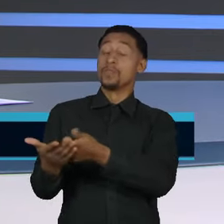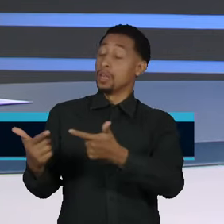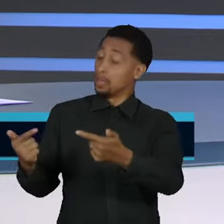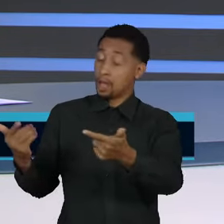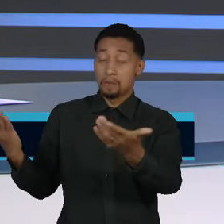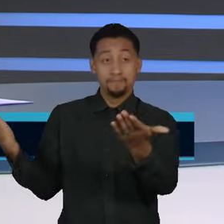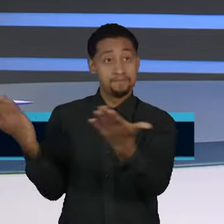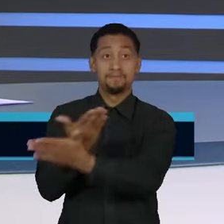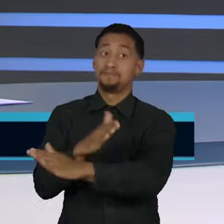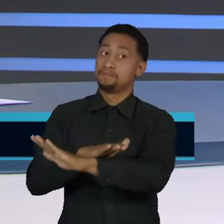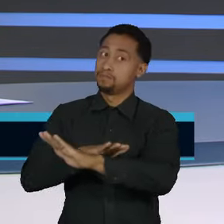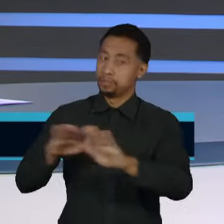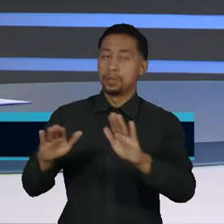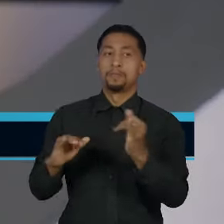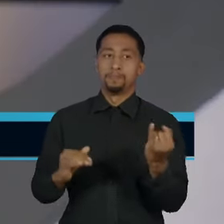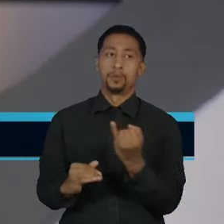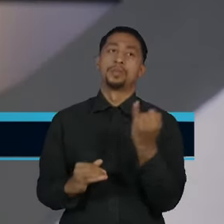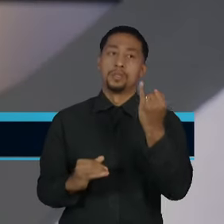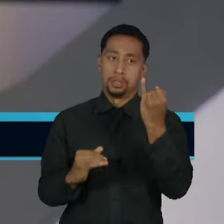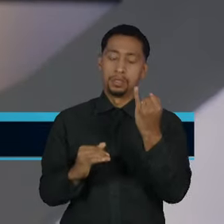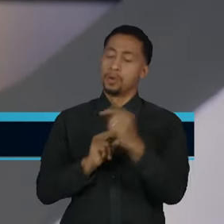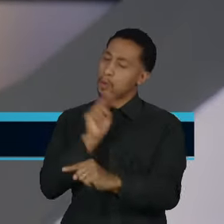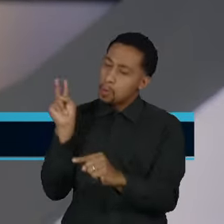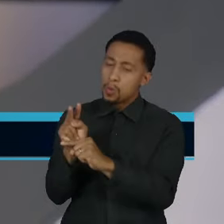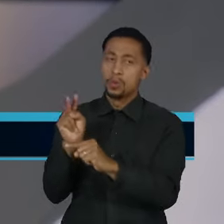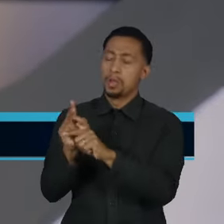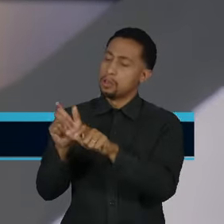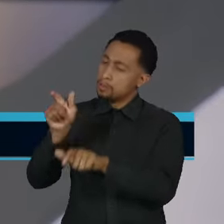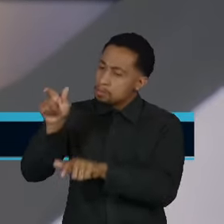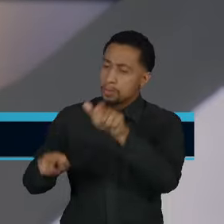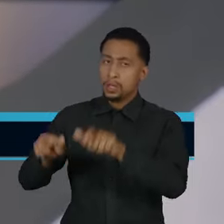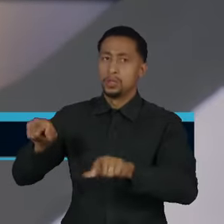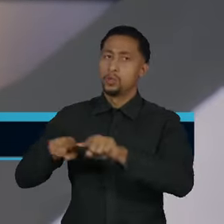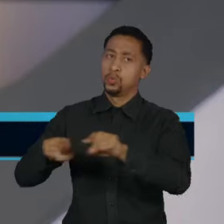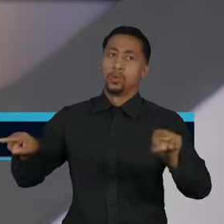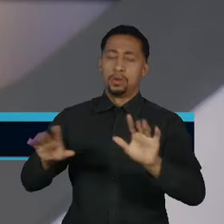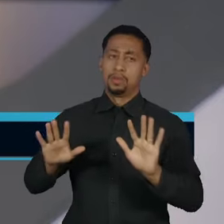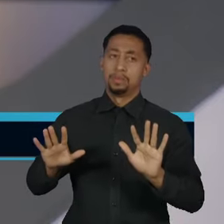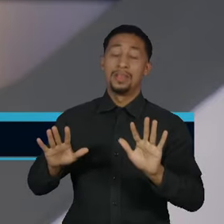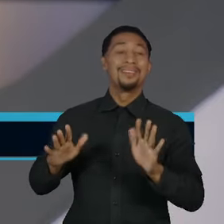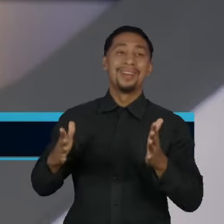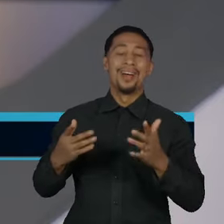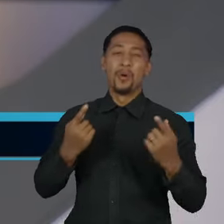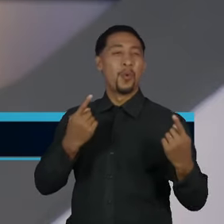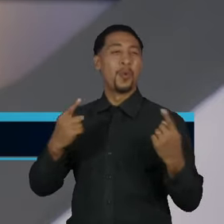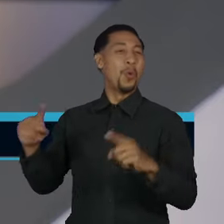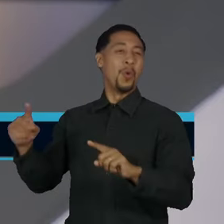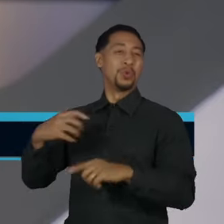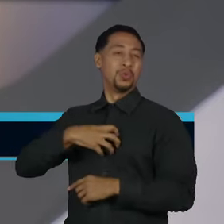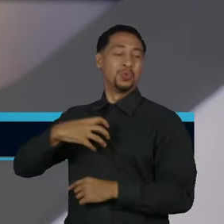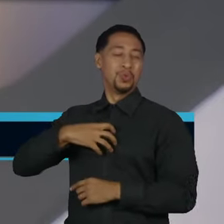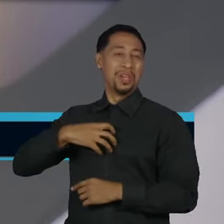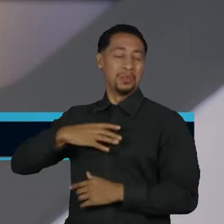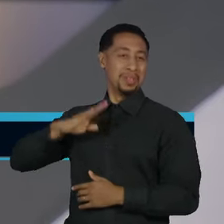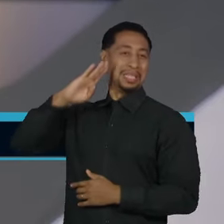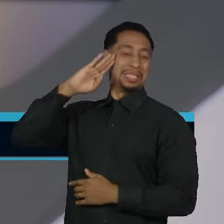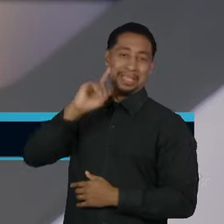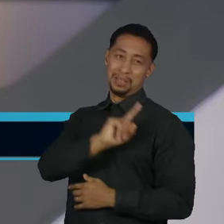americano, que é a questão humanitária. Ele não está questionando a ação militar, mas é como Israel